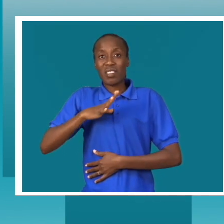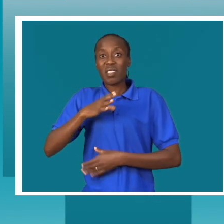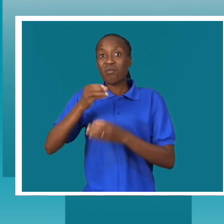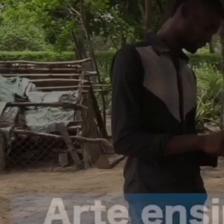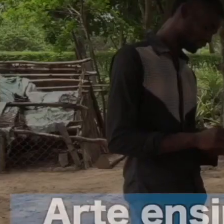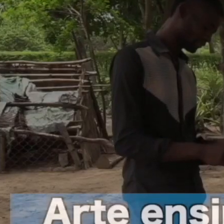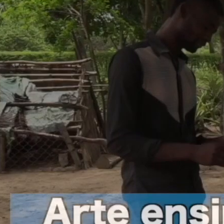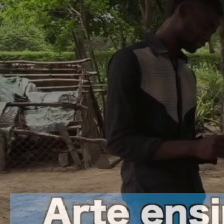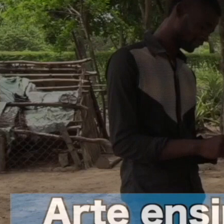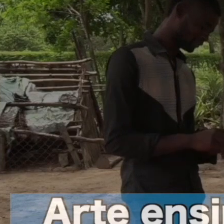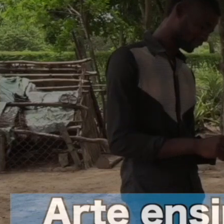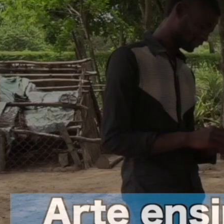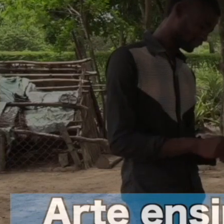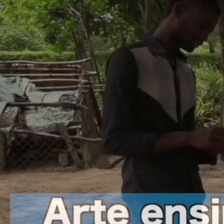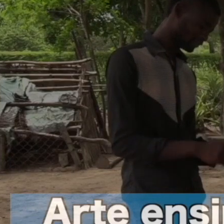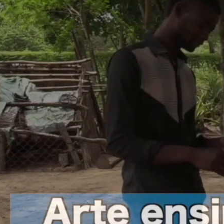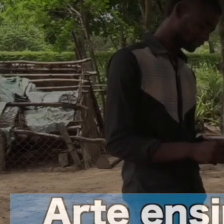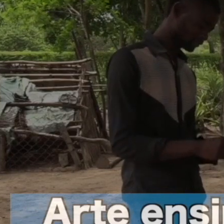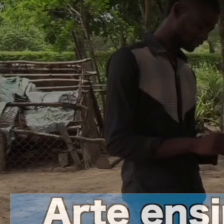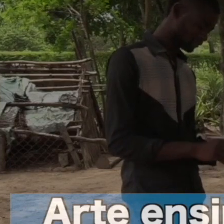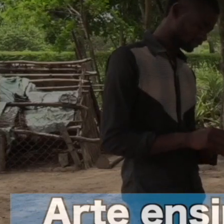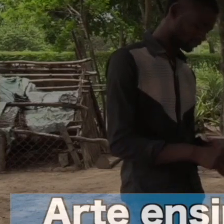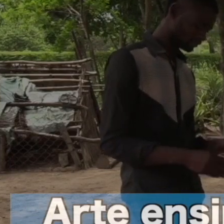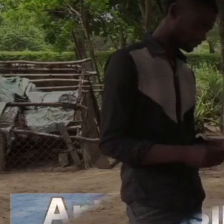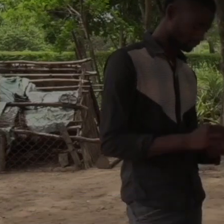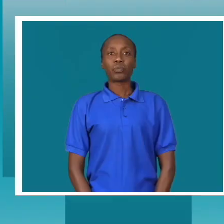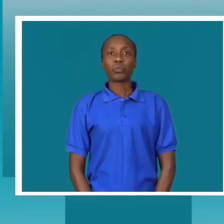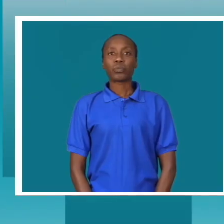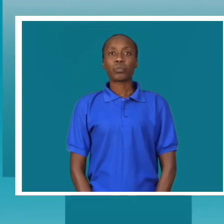na época dele, feitos de garrafas de leite.